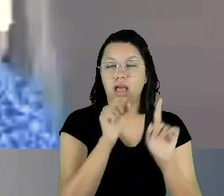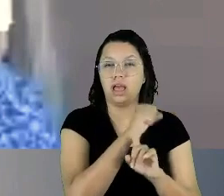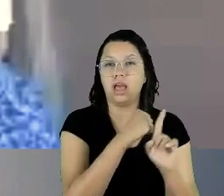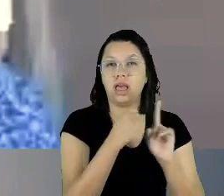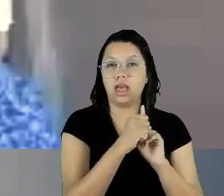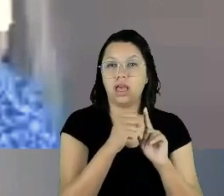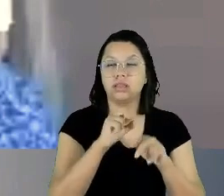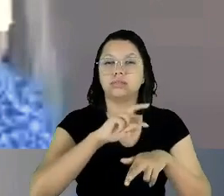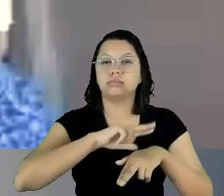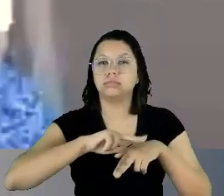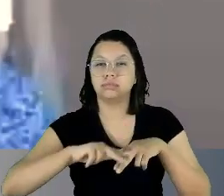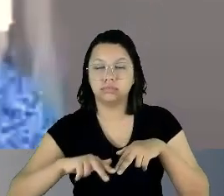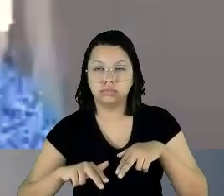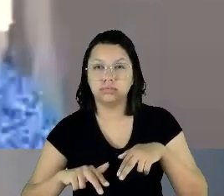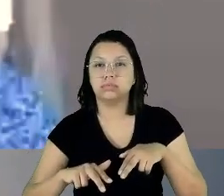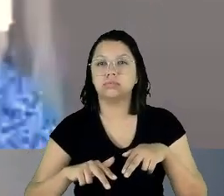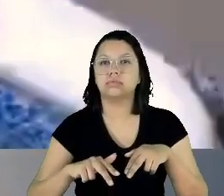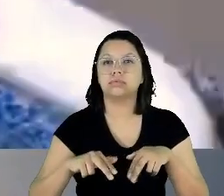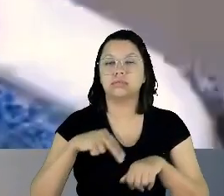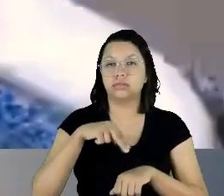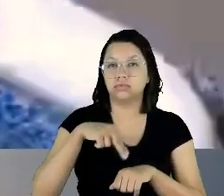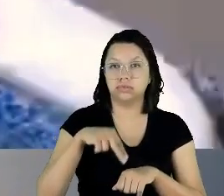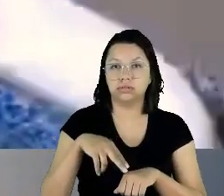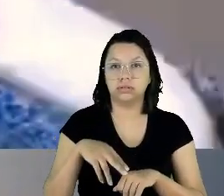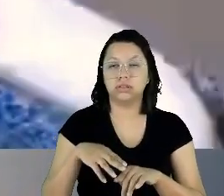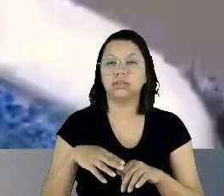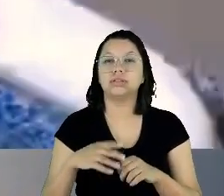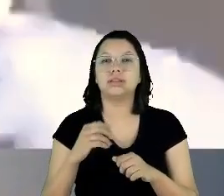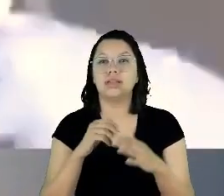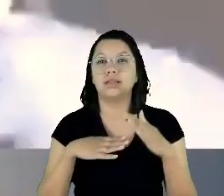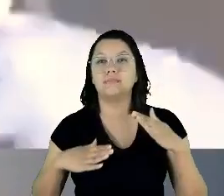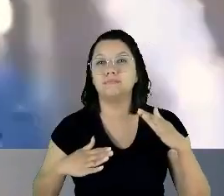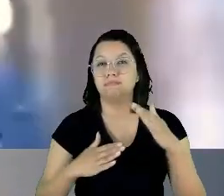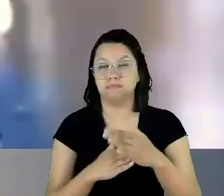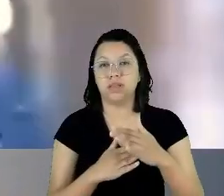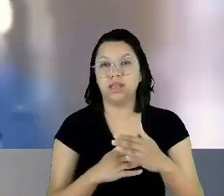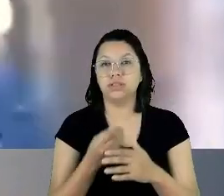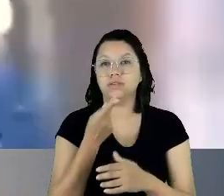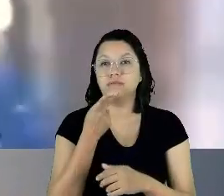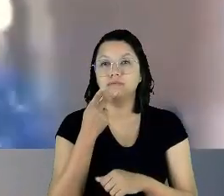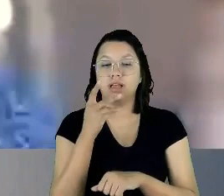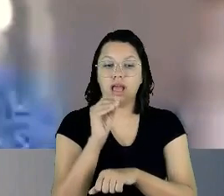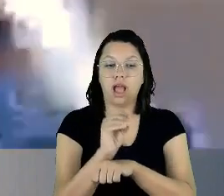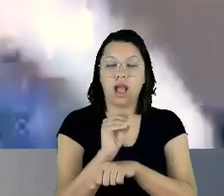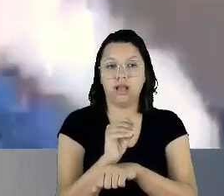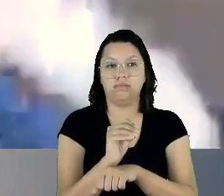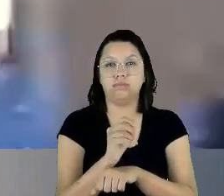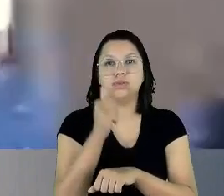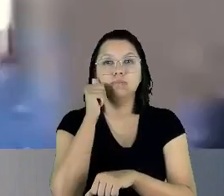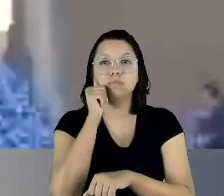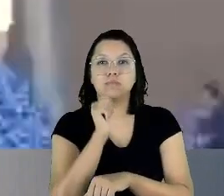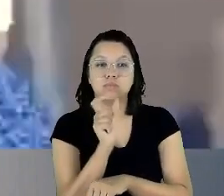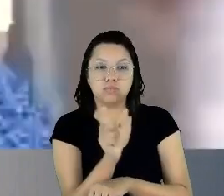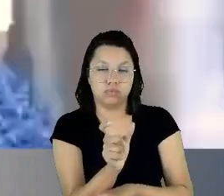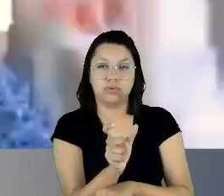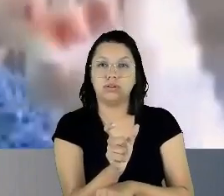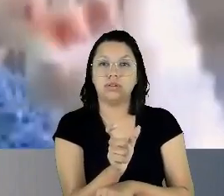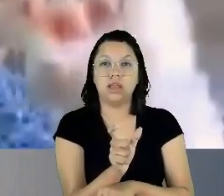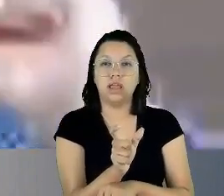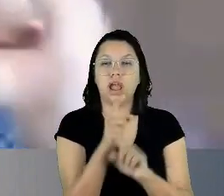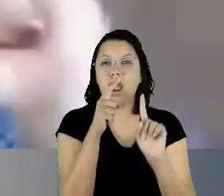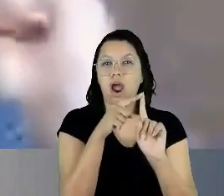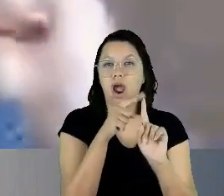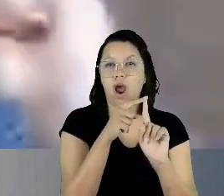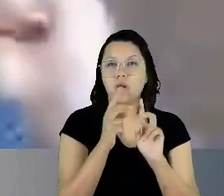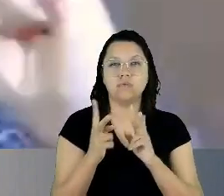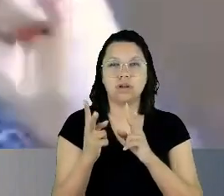sexual, nacionalidade, todos são fatores que impedem tratar o termo mulher como uma categoria única com os mesmos interesses e